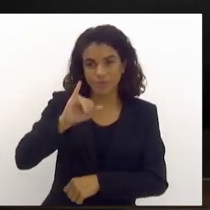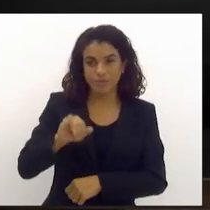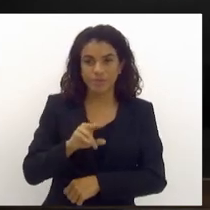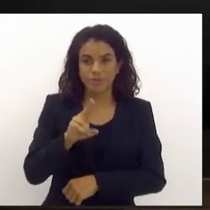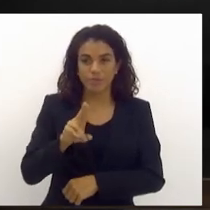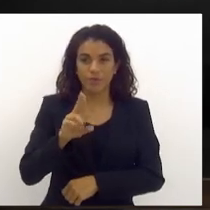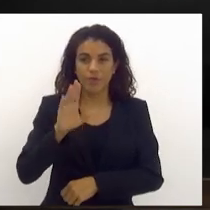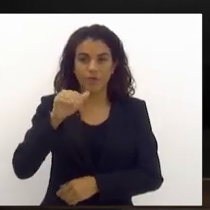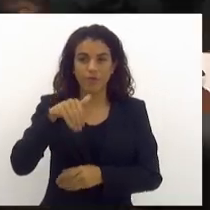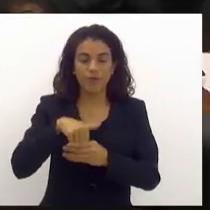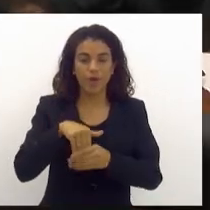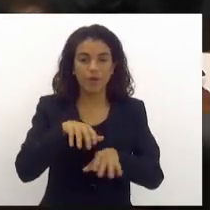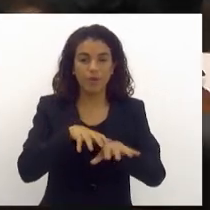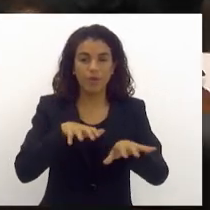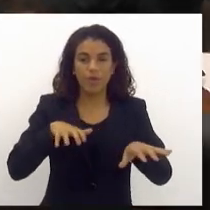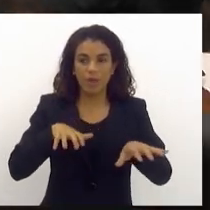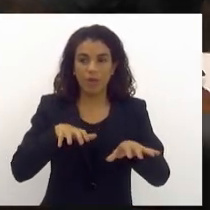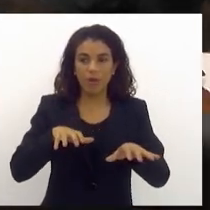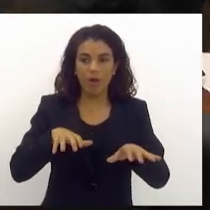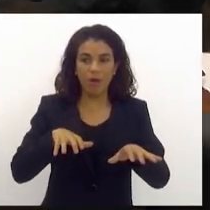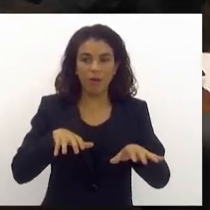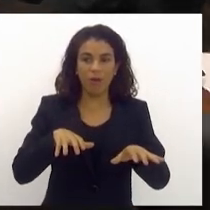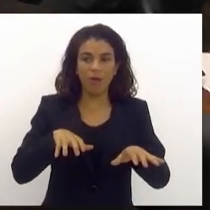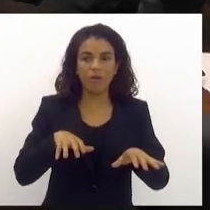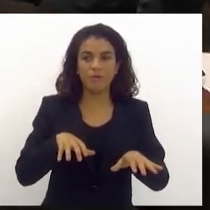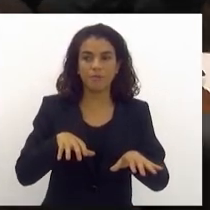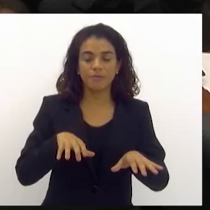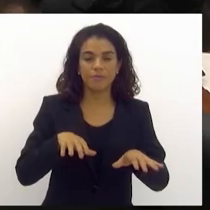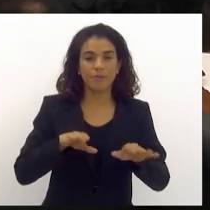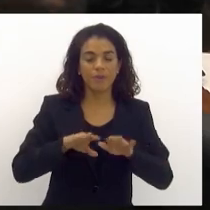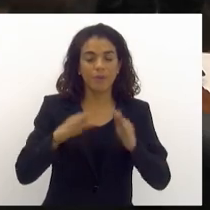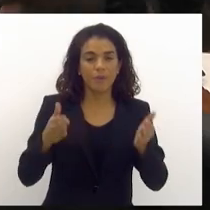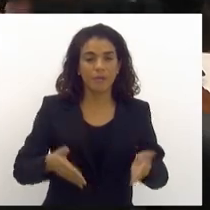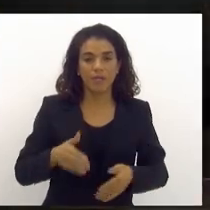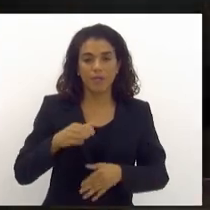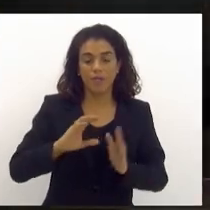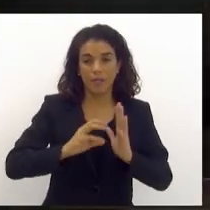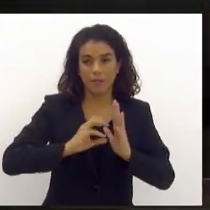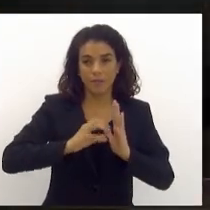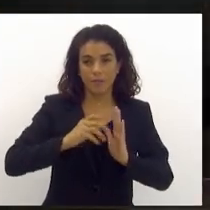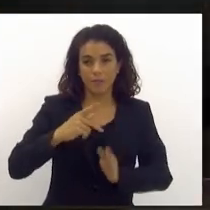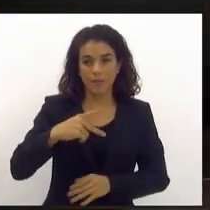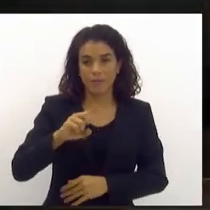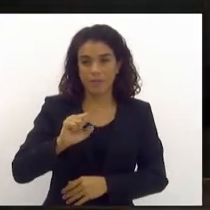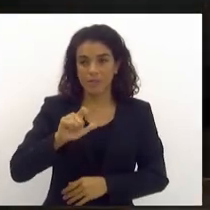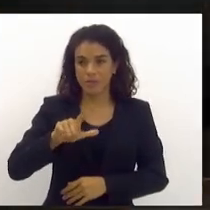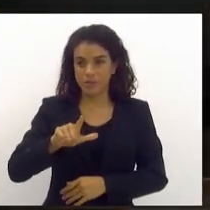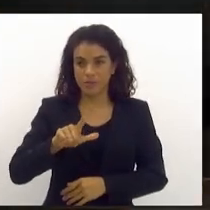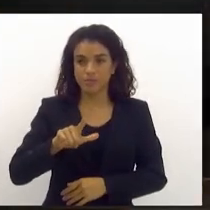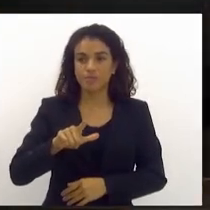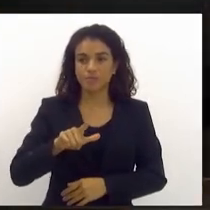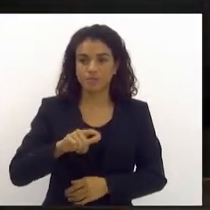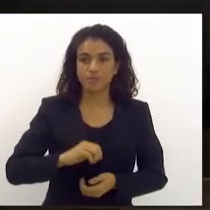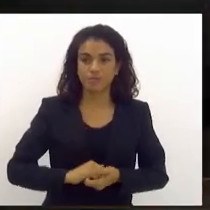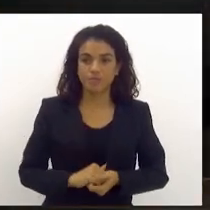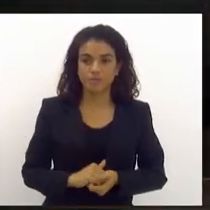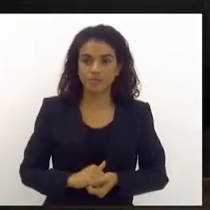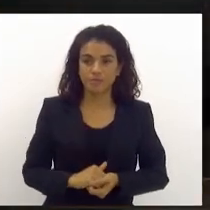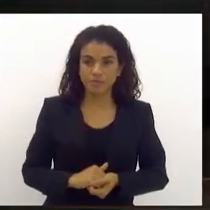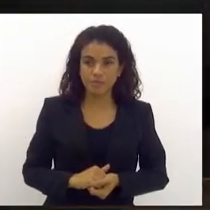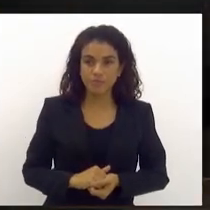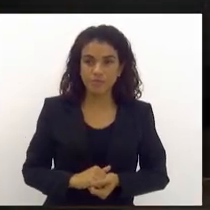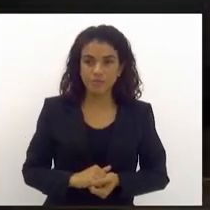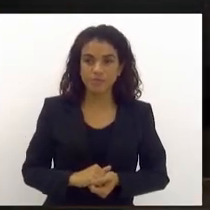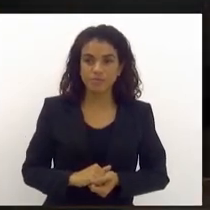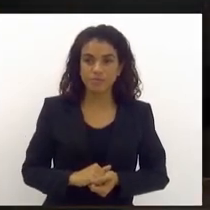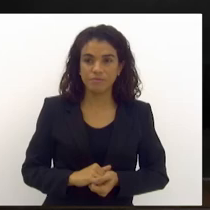Voto contrário. Voto Mickey, contrário da bancada Josemar, do PSOL. Renata, Marta, Jari. Bancada Dani, do PSOL, presidente. Bancada do PSOL toda. Marta